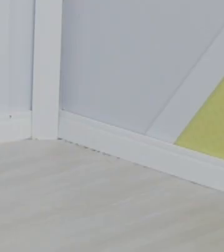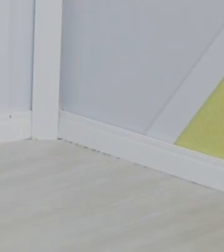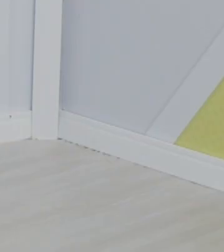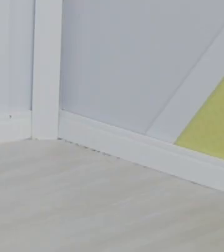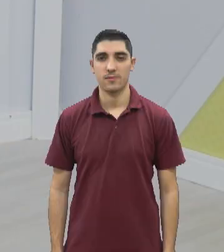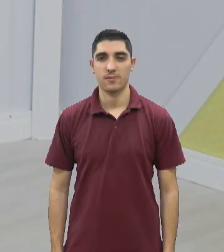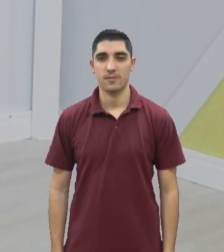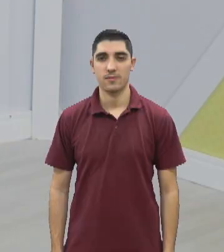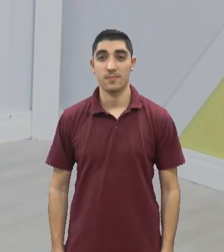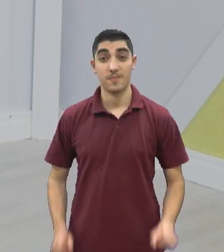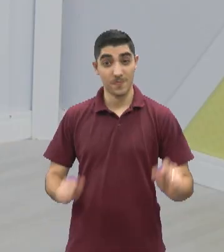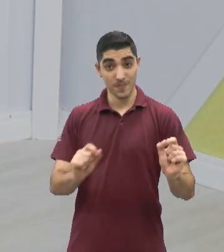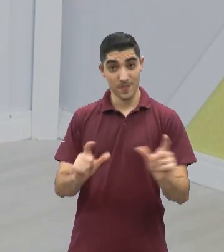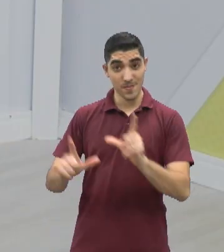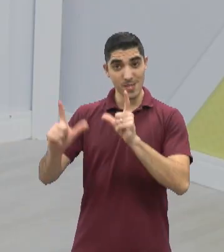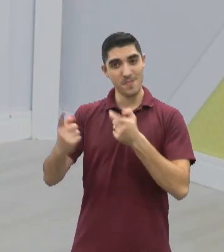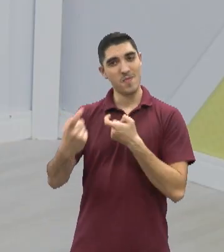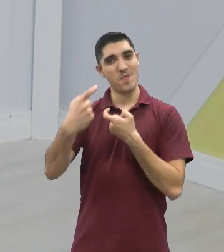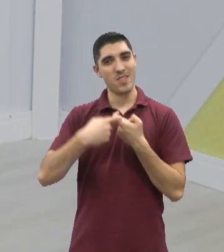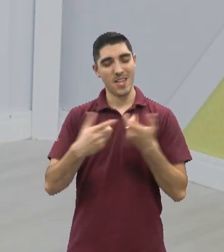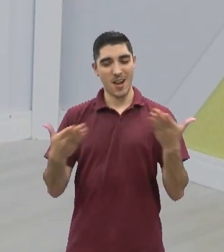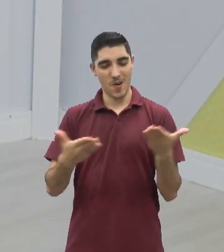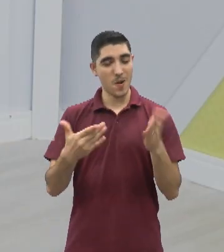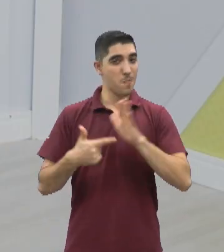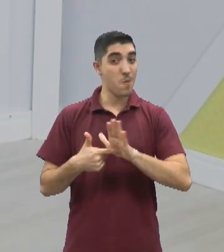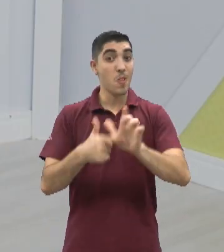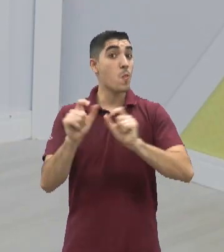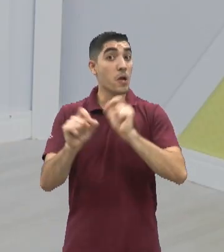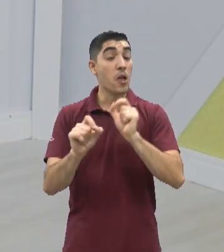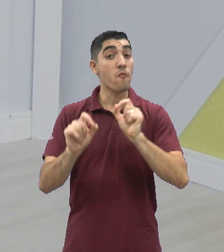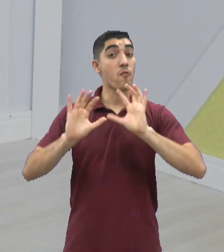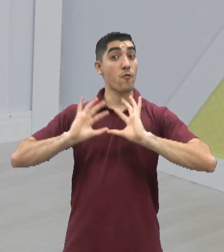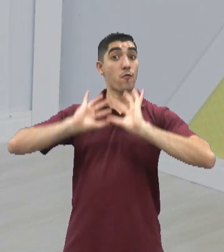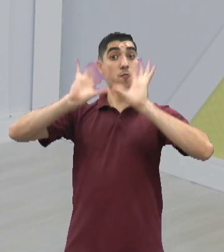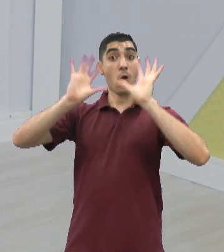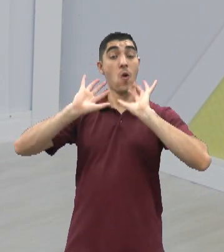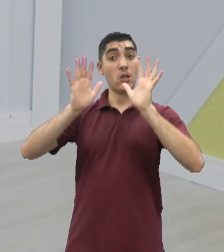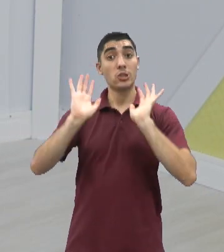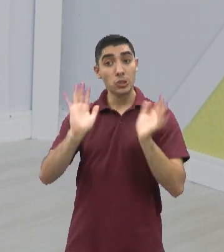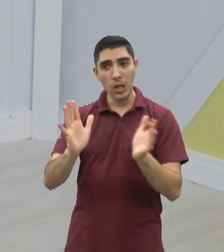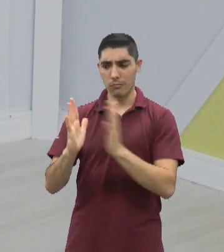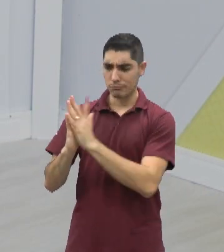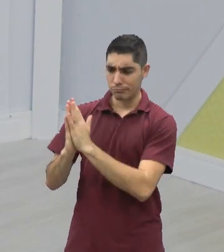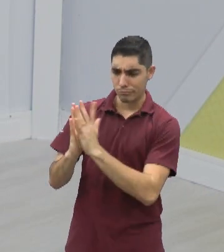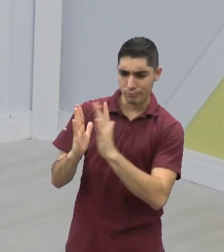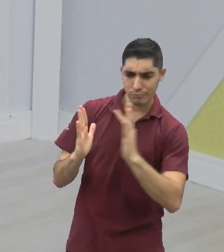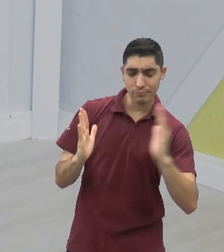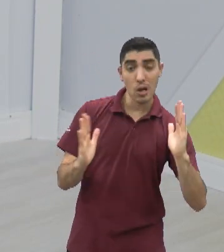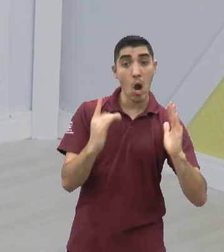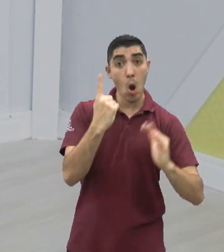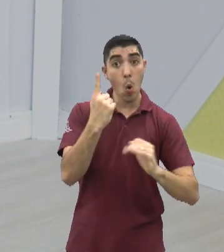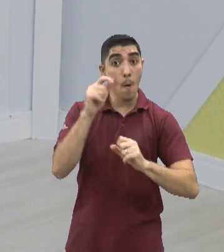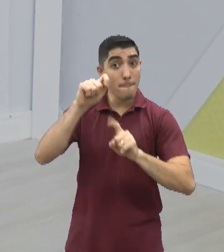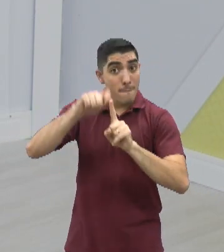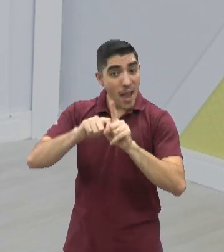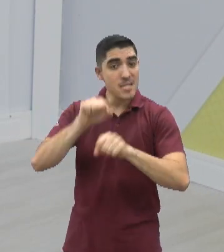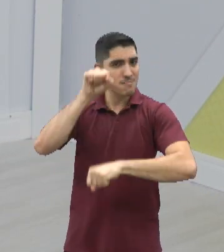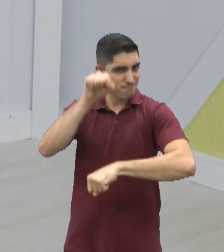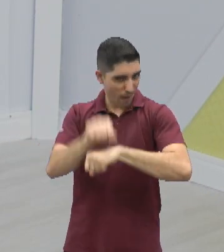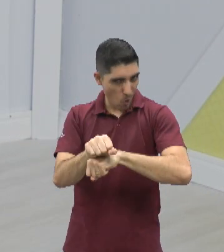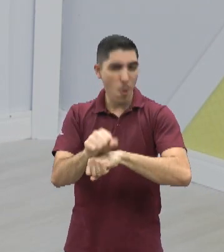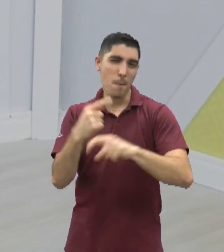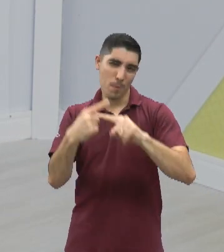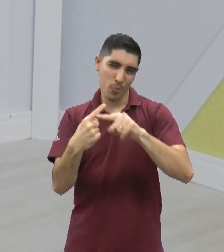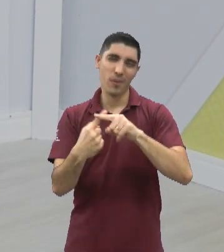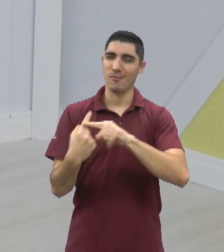Muito bem, estamos de volta com Hora do Esporte. A gente volta para falar de vôlei depois de quase um mês longe das quadras desde a eliminação do